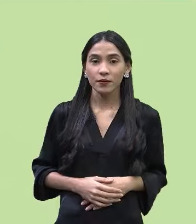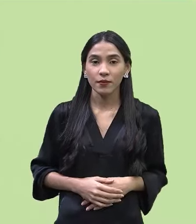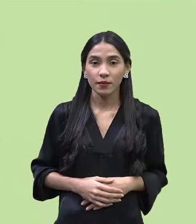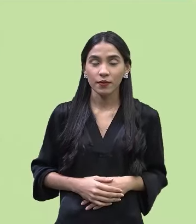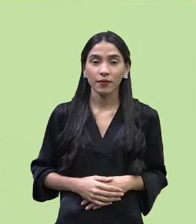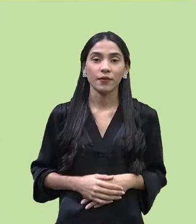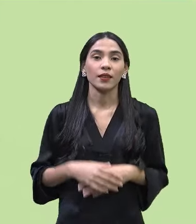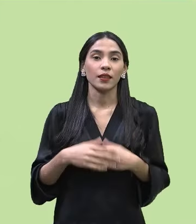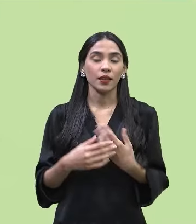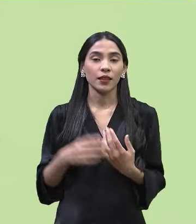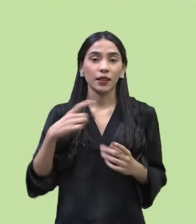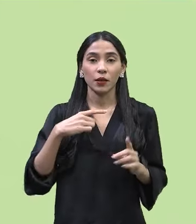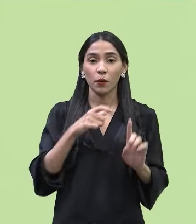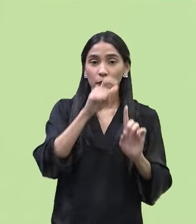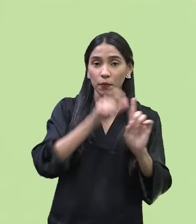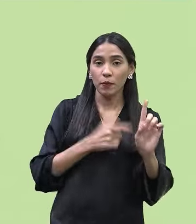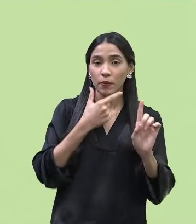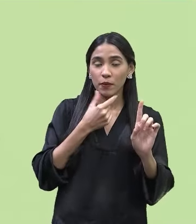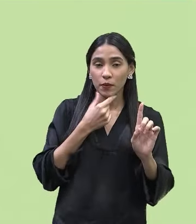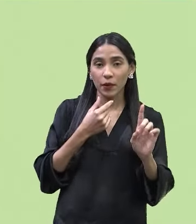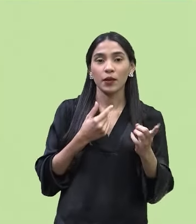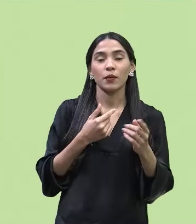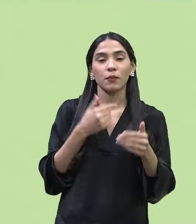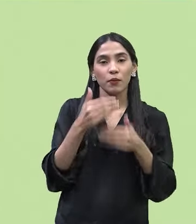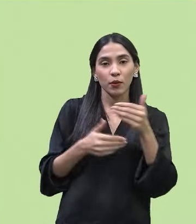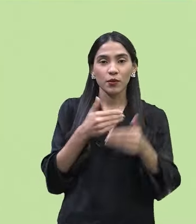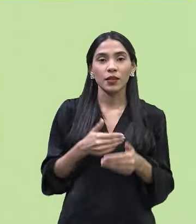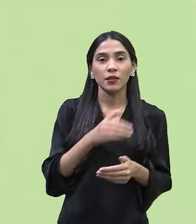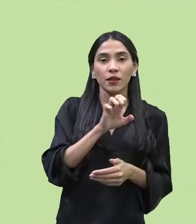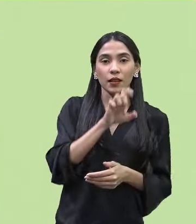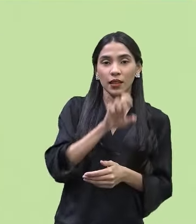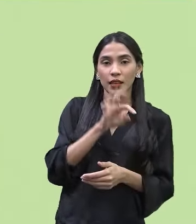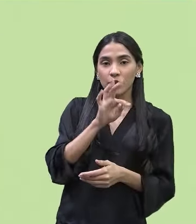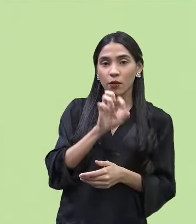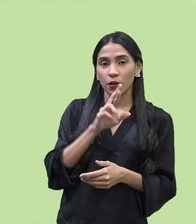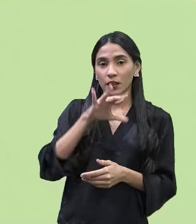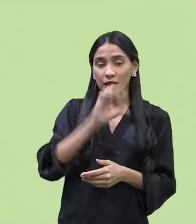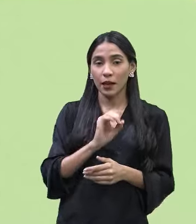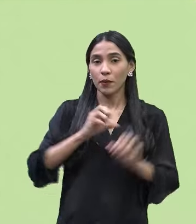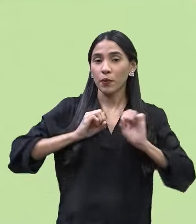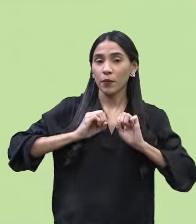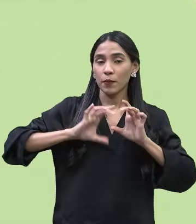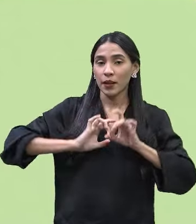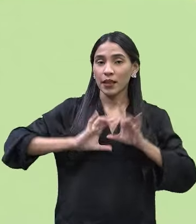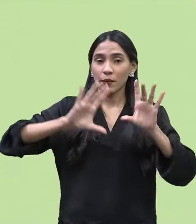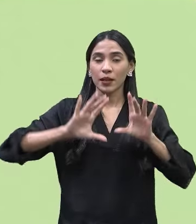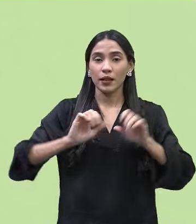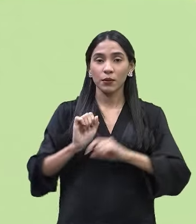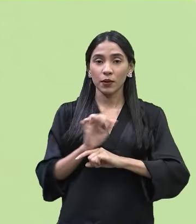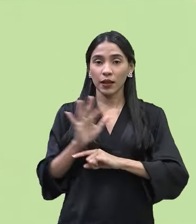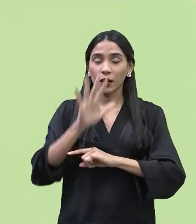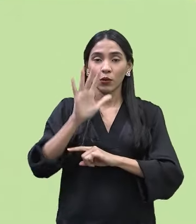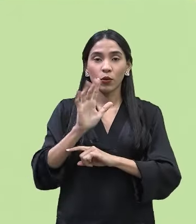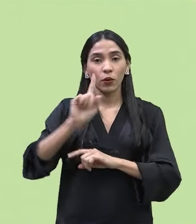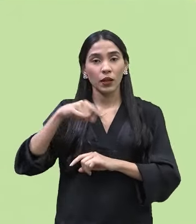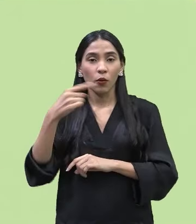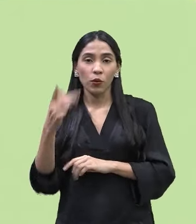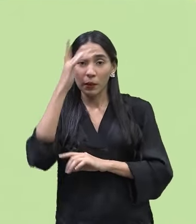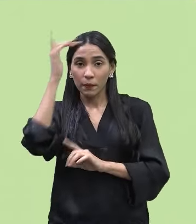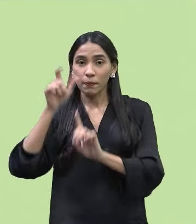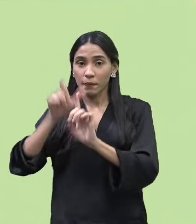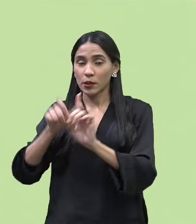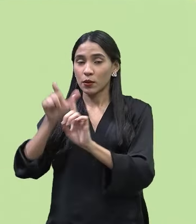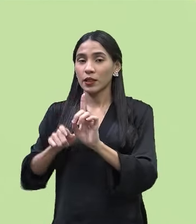o Jacob num processo exotérmico, liberando calor, e a Bella num processo endotérmico, absorvendo